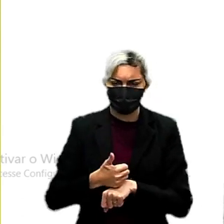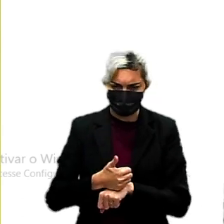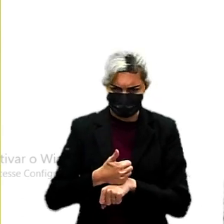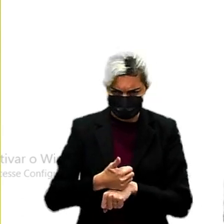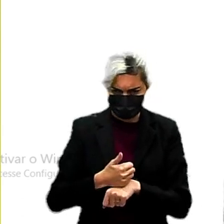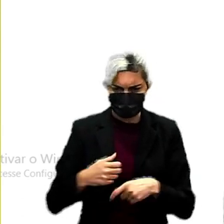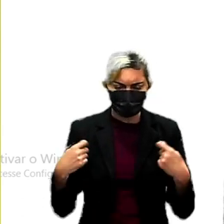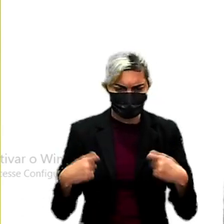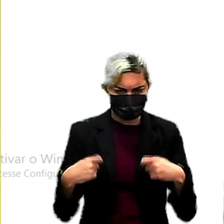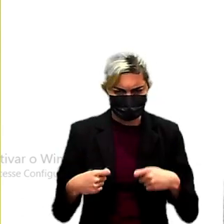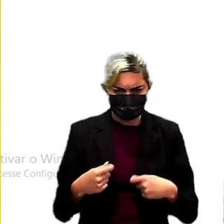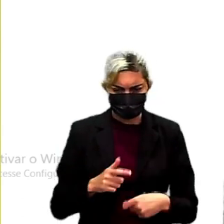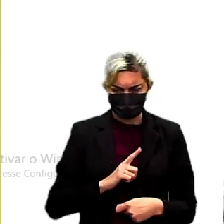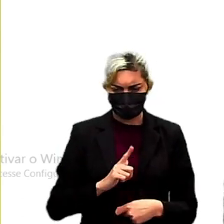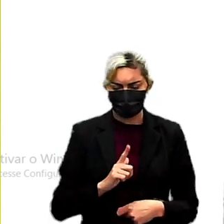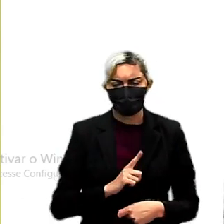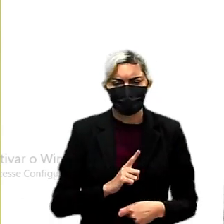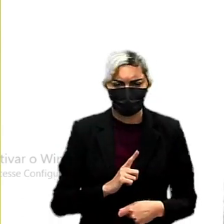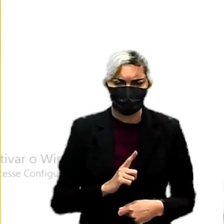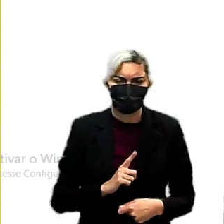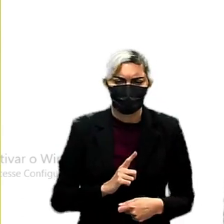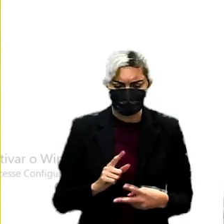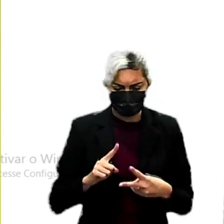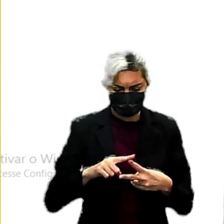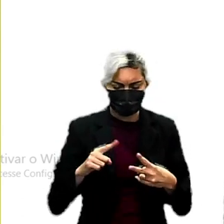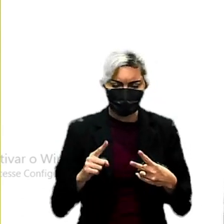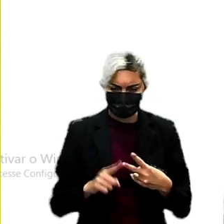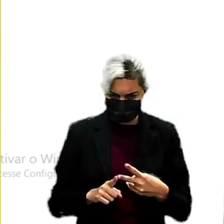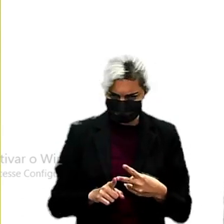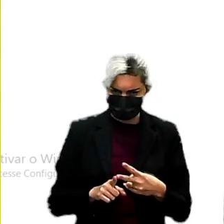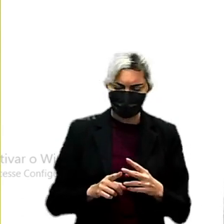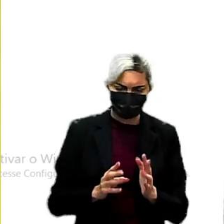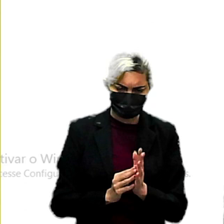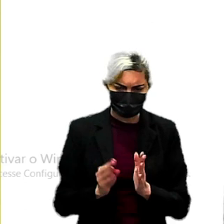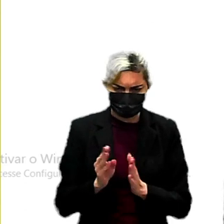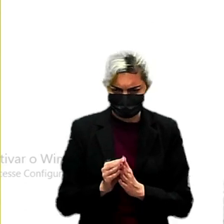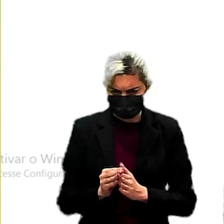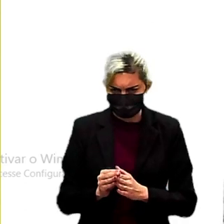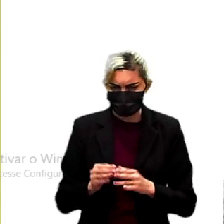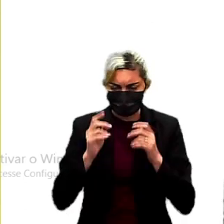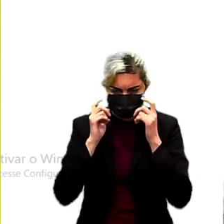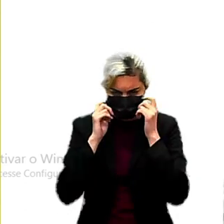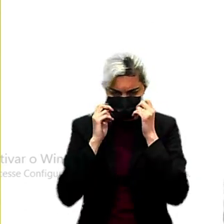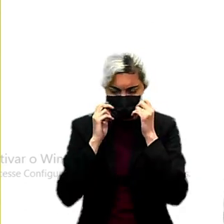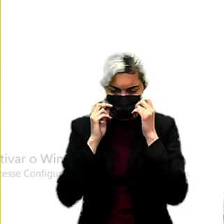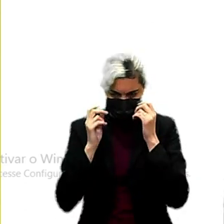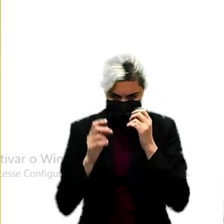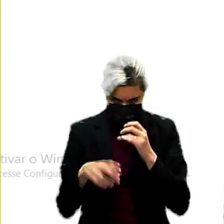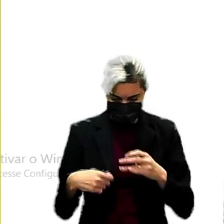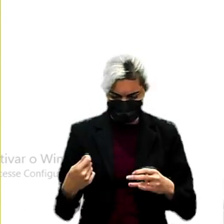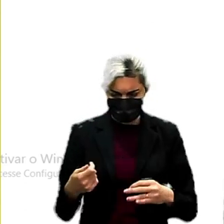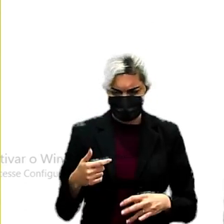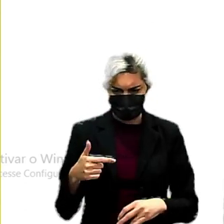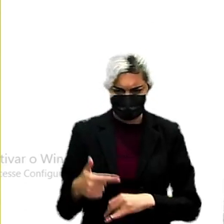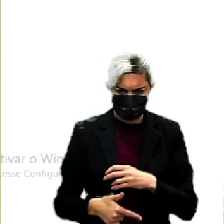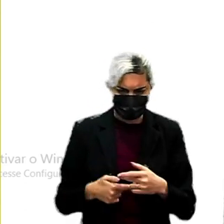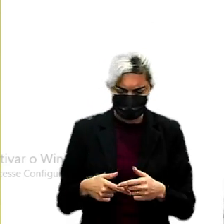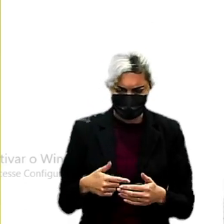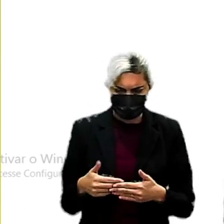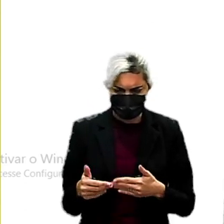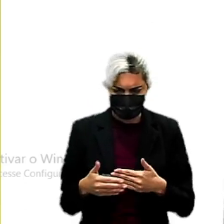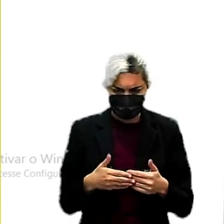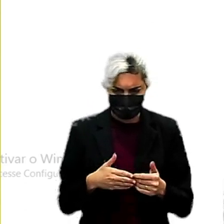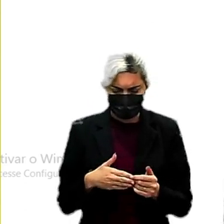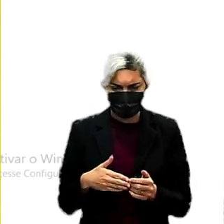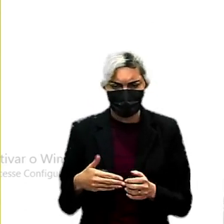que a gente precisa ter. A gente precisa ter 2 elementos que são balizadores da atividade de qualquer